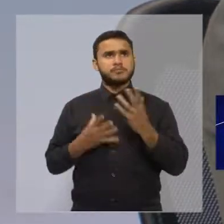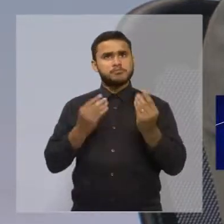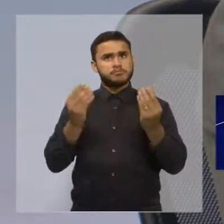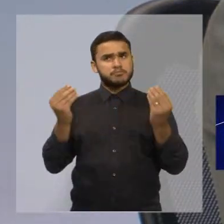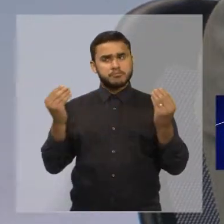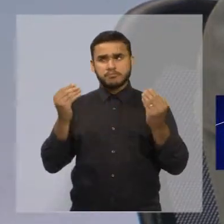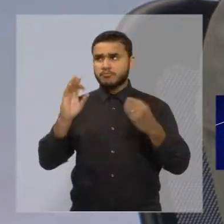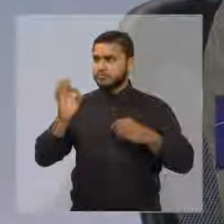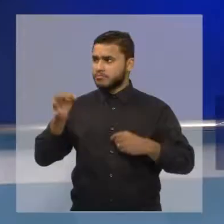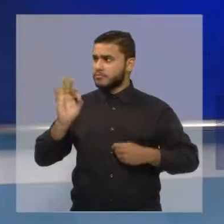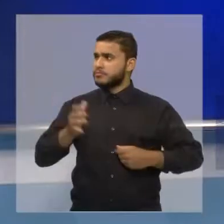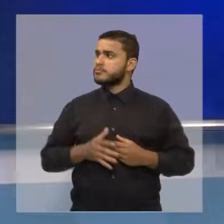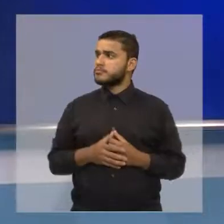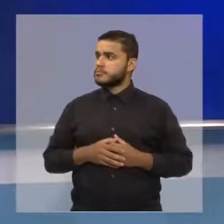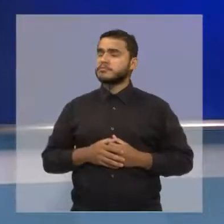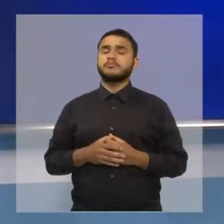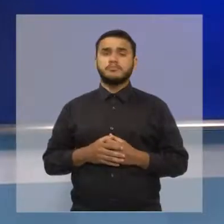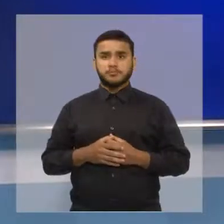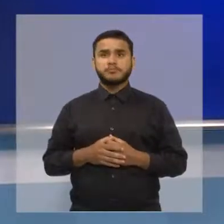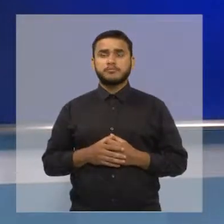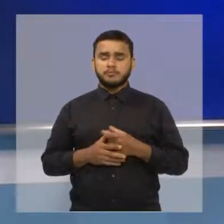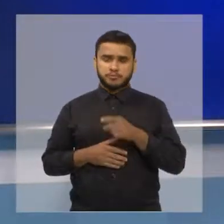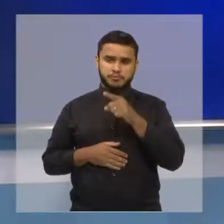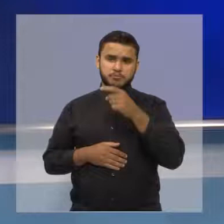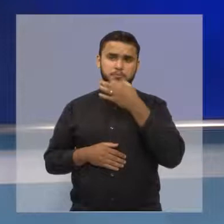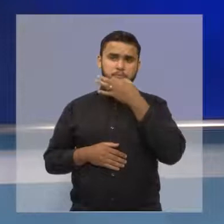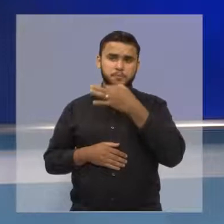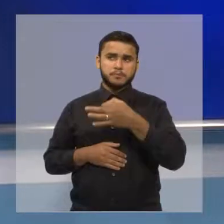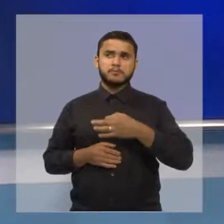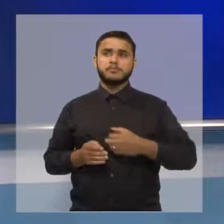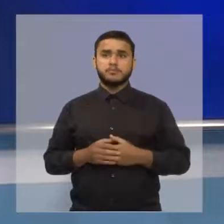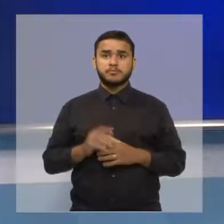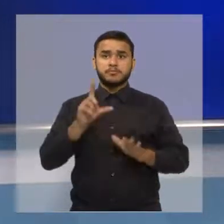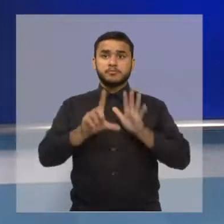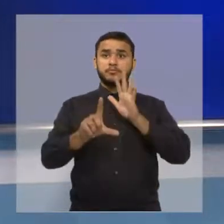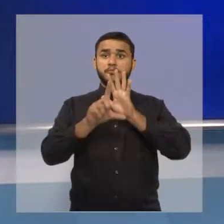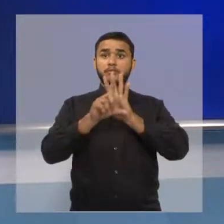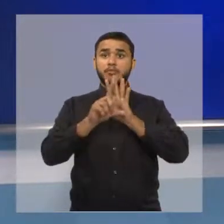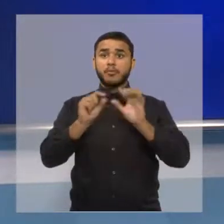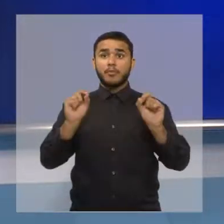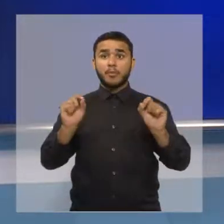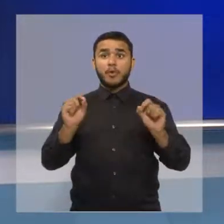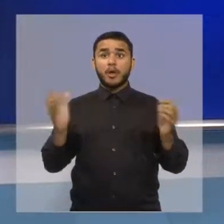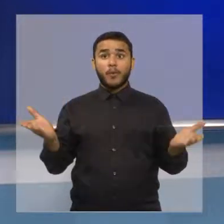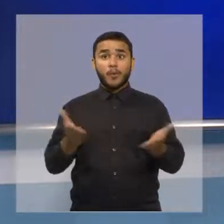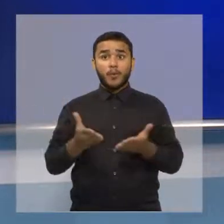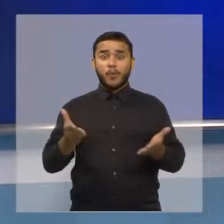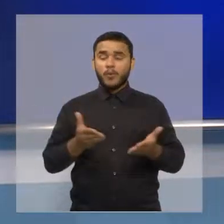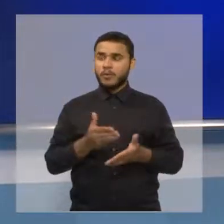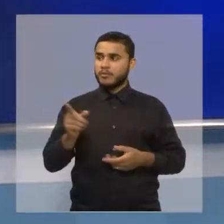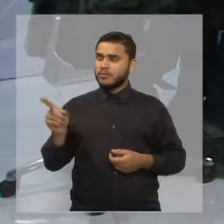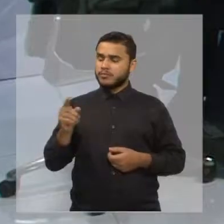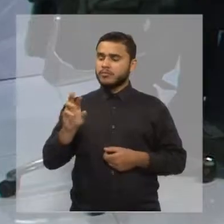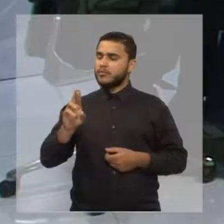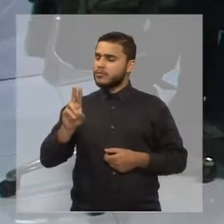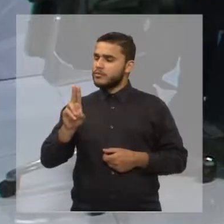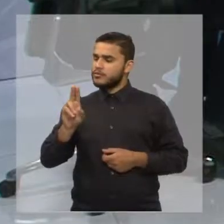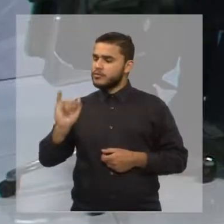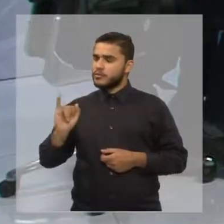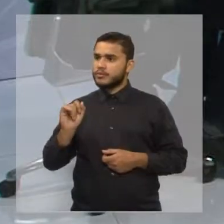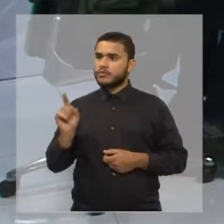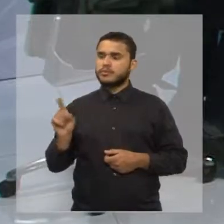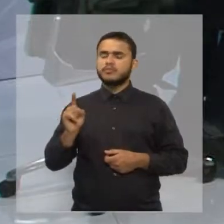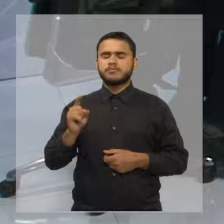O professor Clésio, na sua percepção, essa lei que é aprovada agora, e o professor Rui